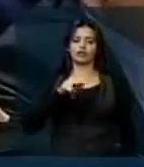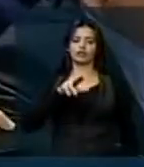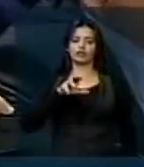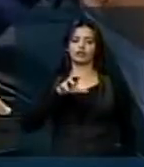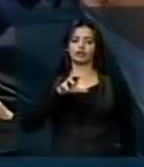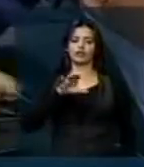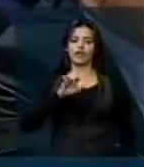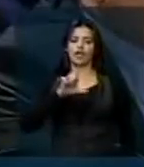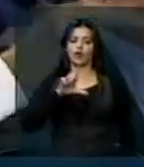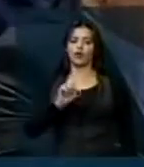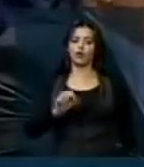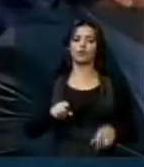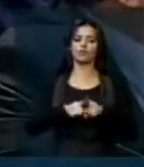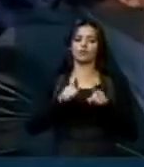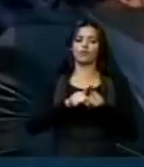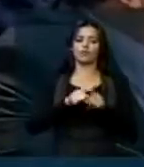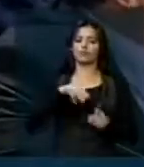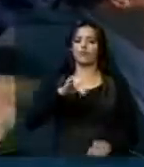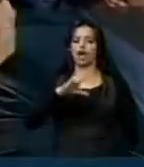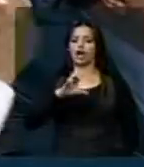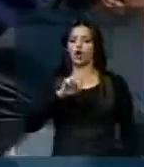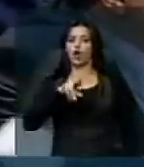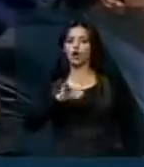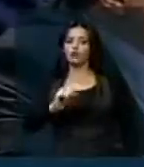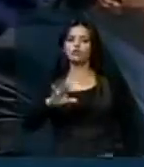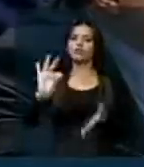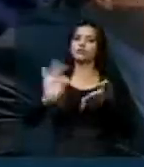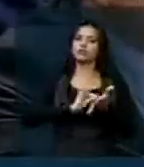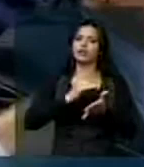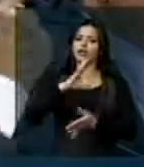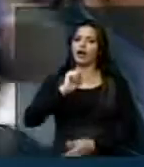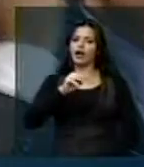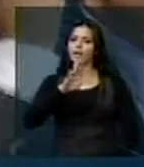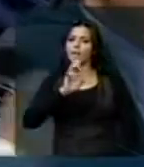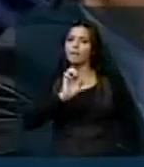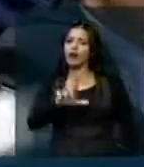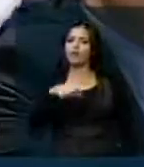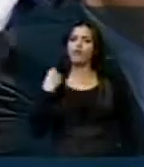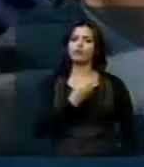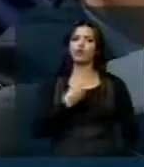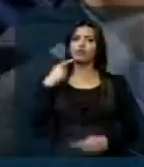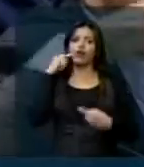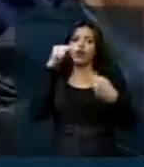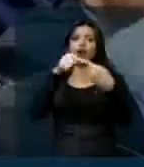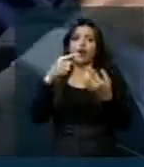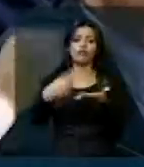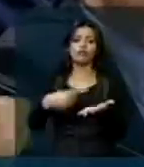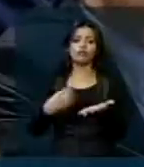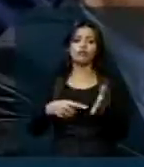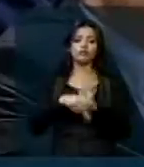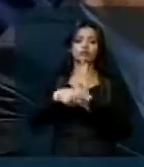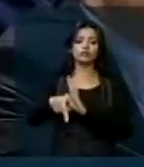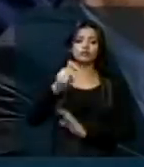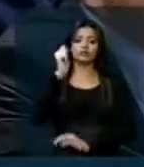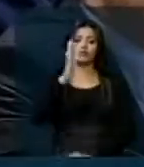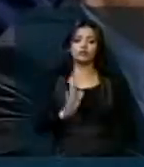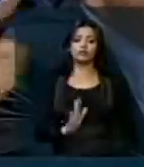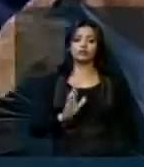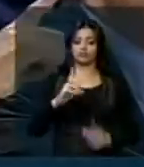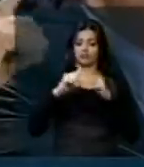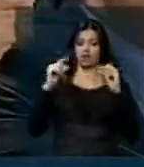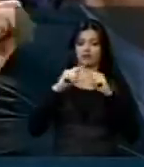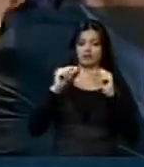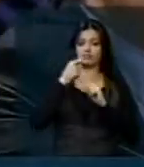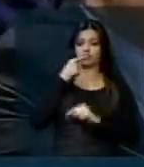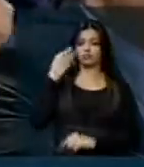Queiroz, do Agnello Queiroz. Assinamos contra o Cabral e nós somos aliados aqui em Brasília até esses dias. Não